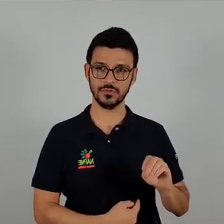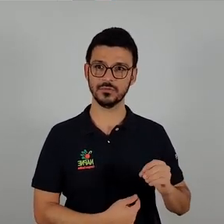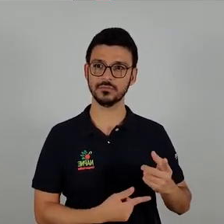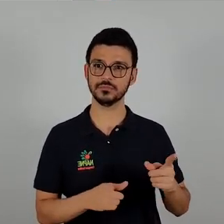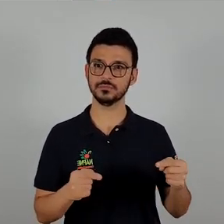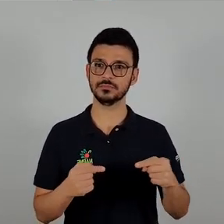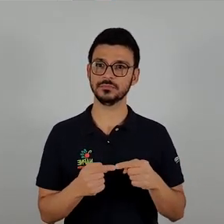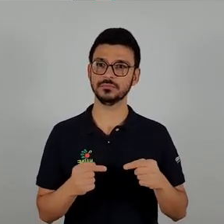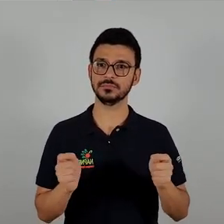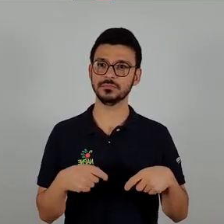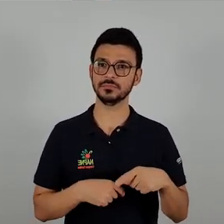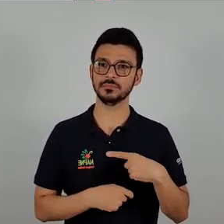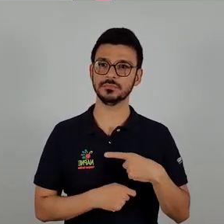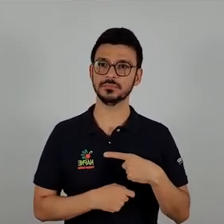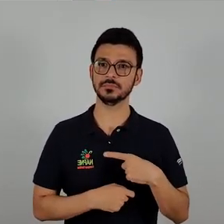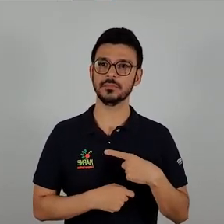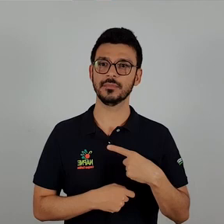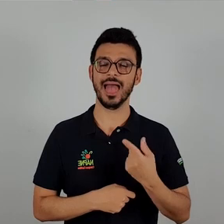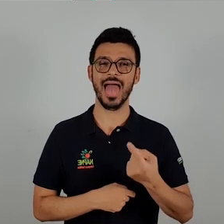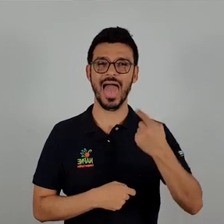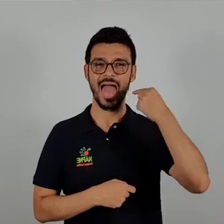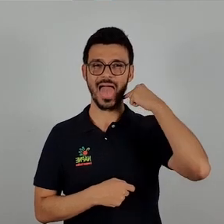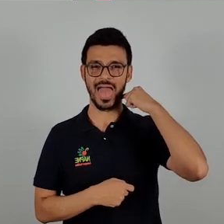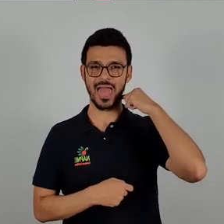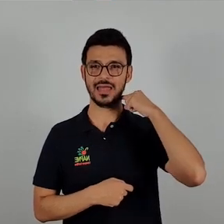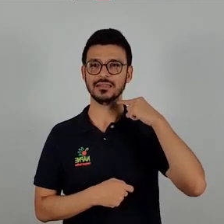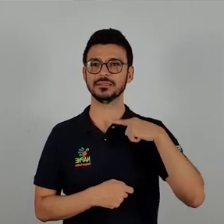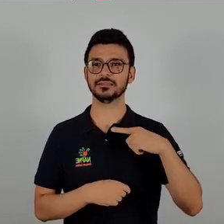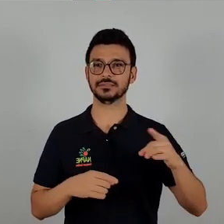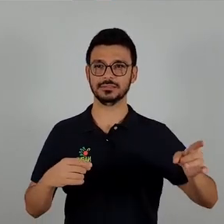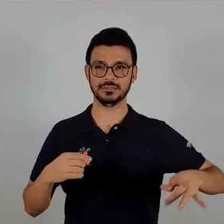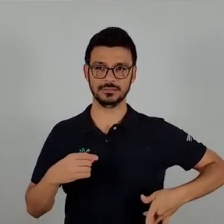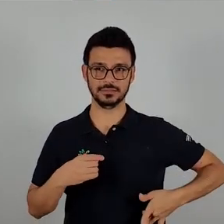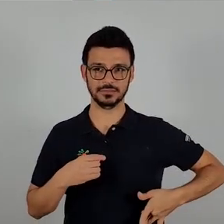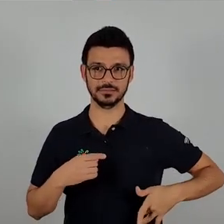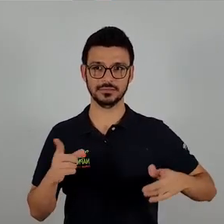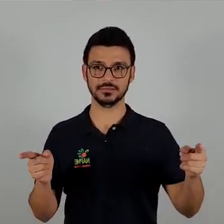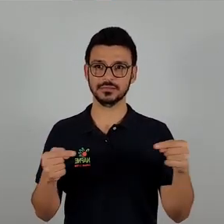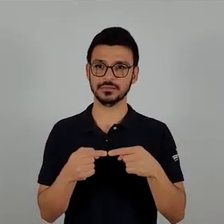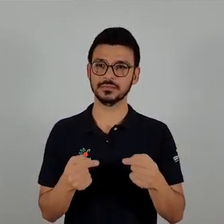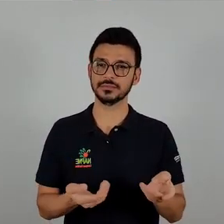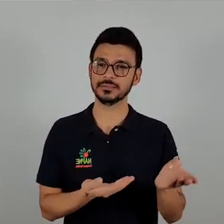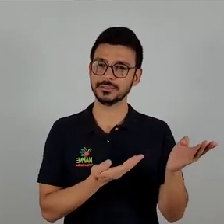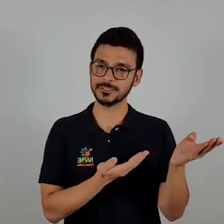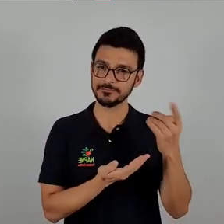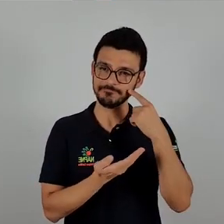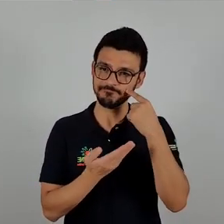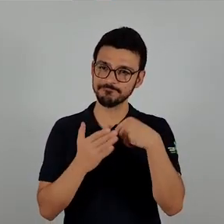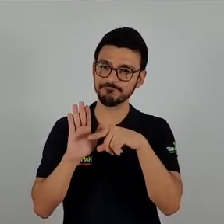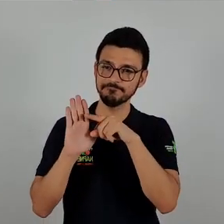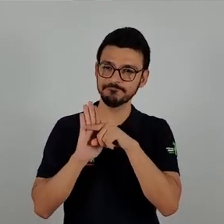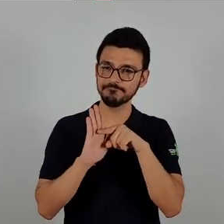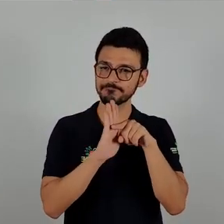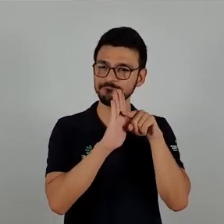e usa os exames a nosso favor e não contra, né? Porque a maioria das vezes os exames vêm contra, né? A ideia é que a gente precisa de